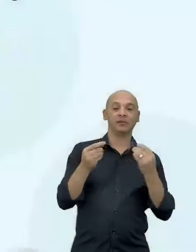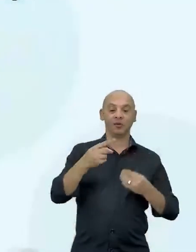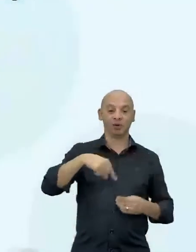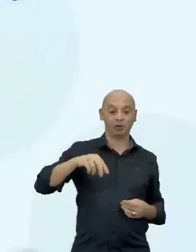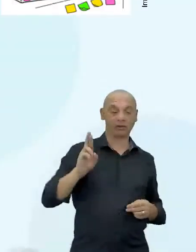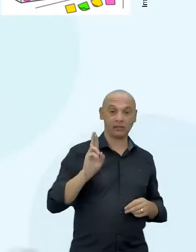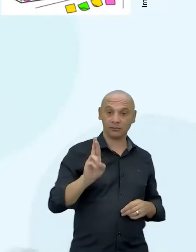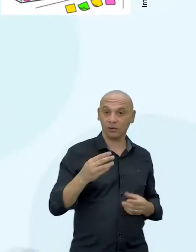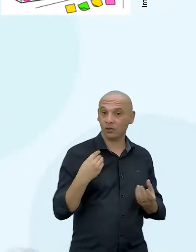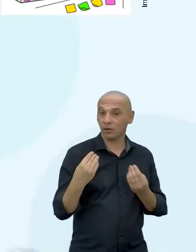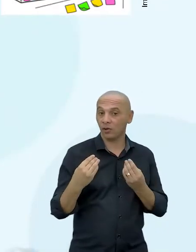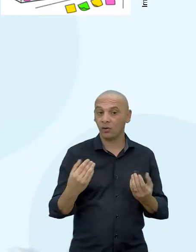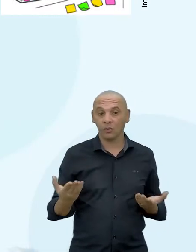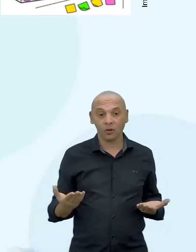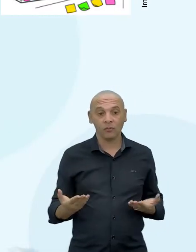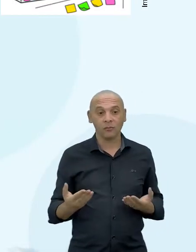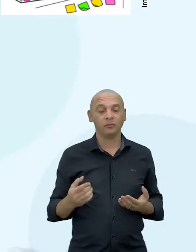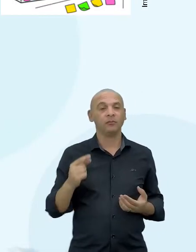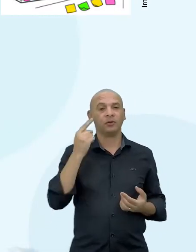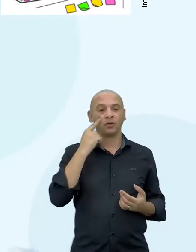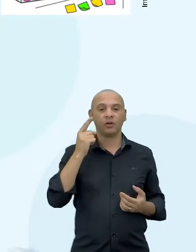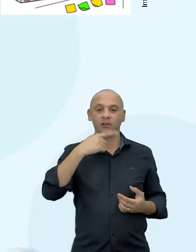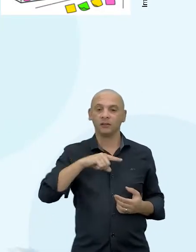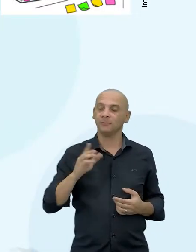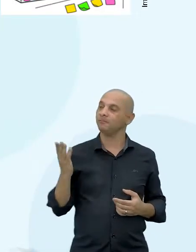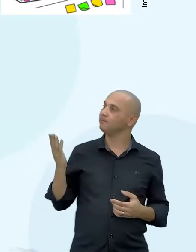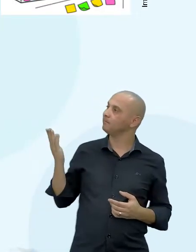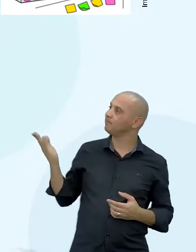Então, você, escolhendo o seu tema, né,